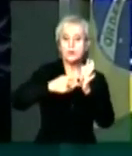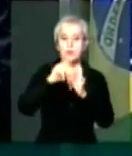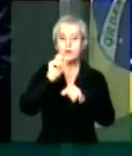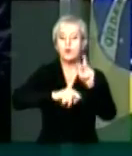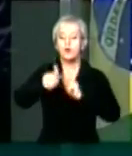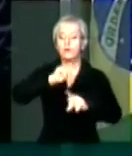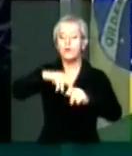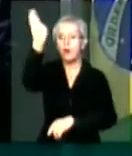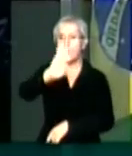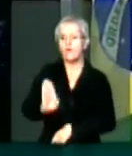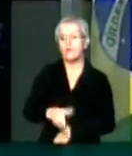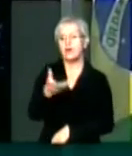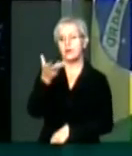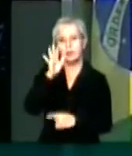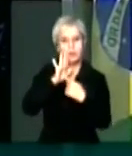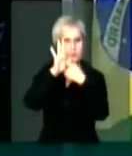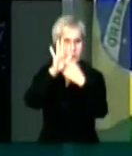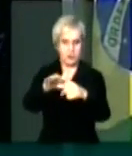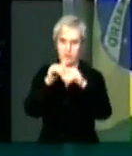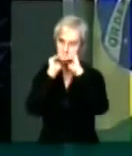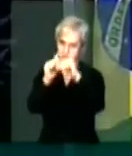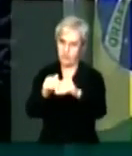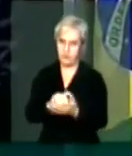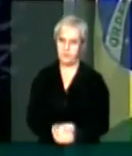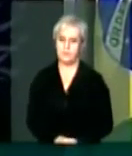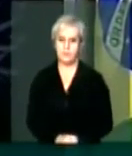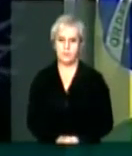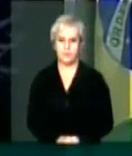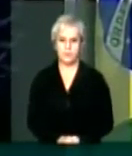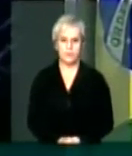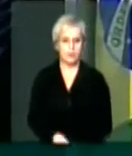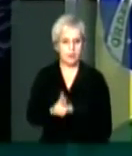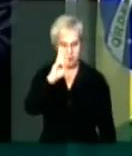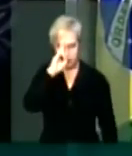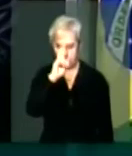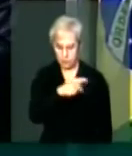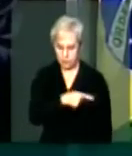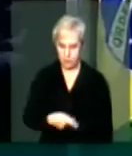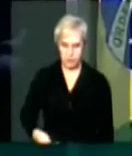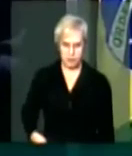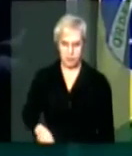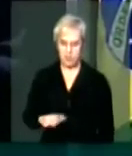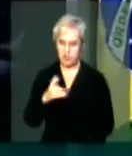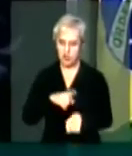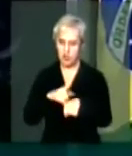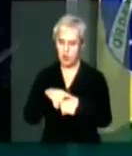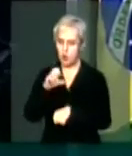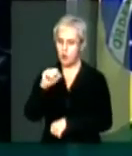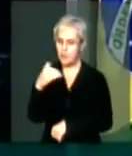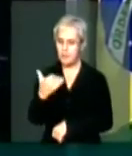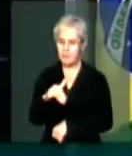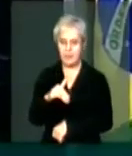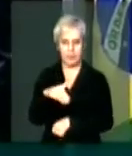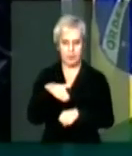povo brasileiro quis dizer. Senhor presidente, por volta das 8h30 da noite do último